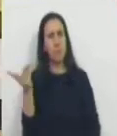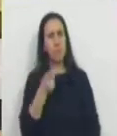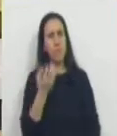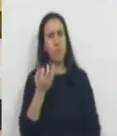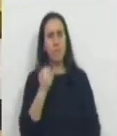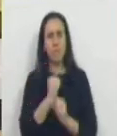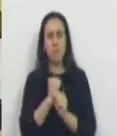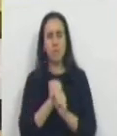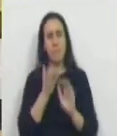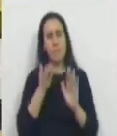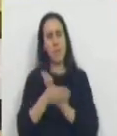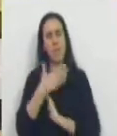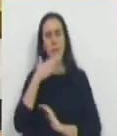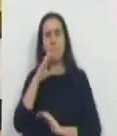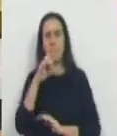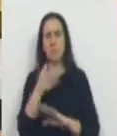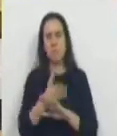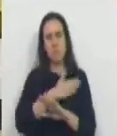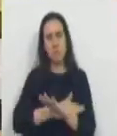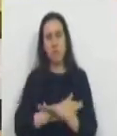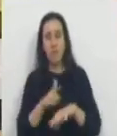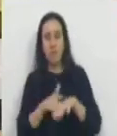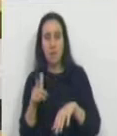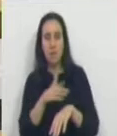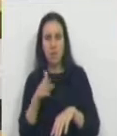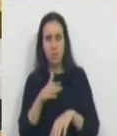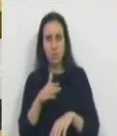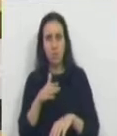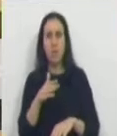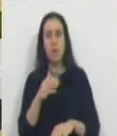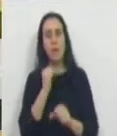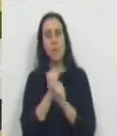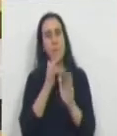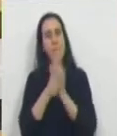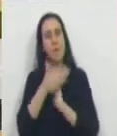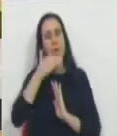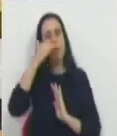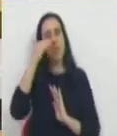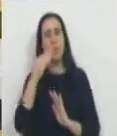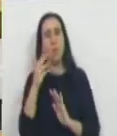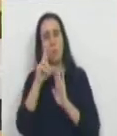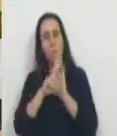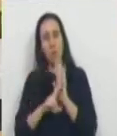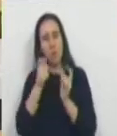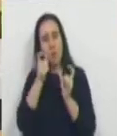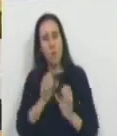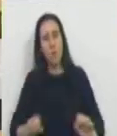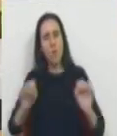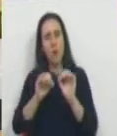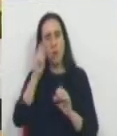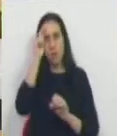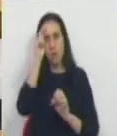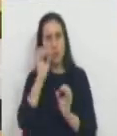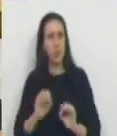começaram a trabalhar antes dos 16 anos, numa altura em que a idade mínima para trabalhar ou não estava regulada ou não era